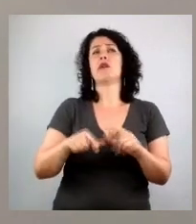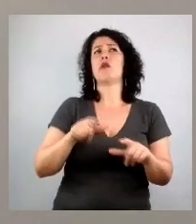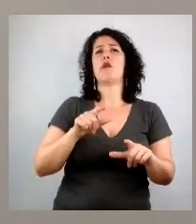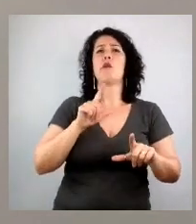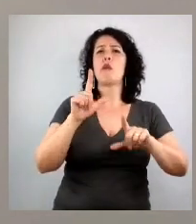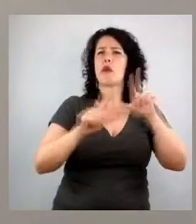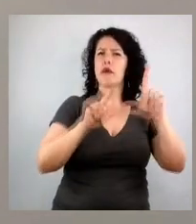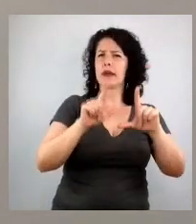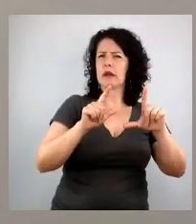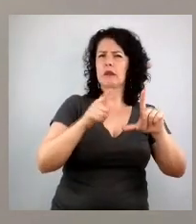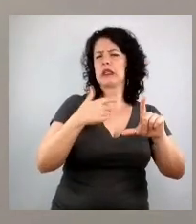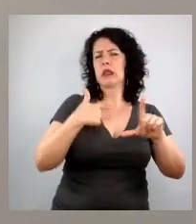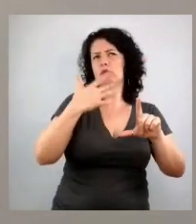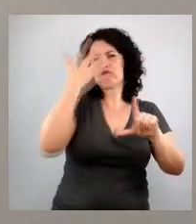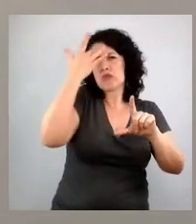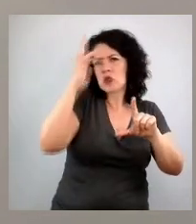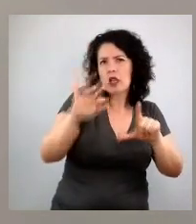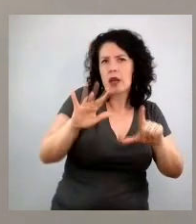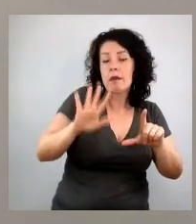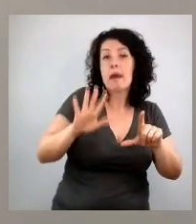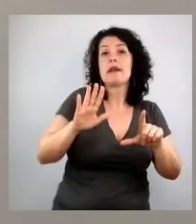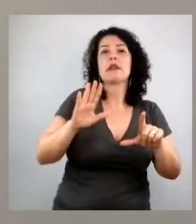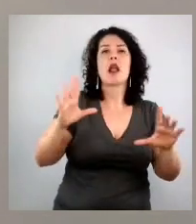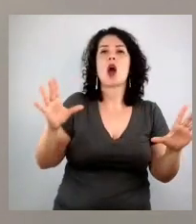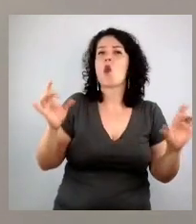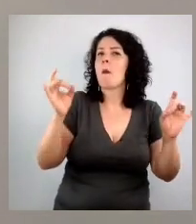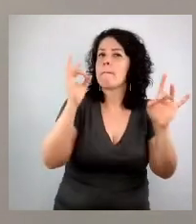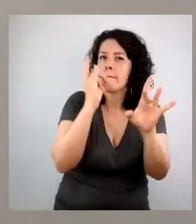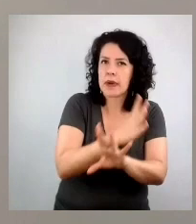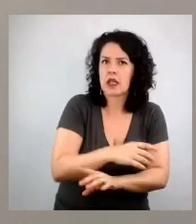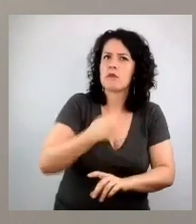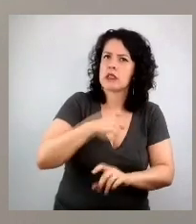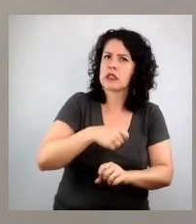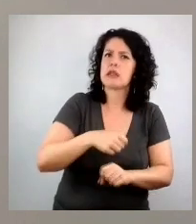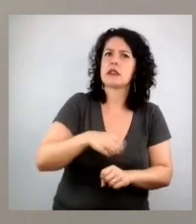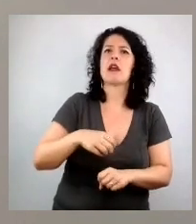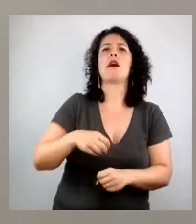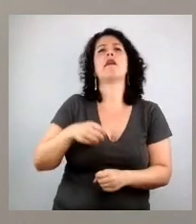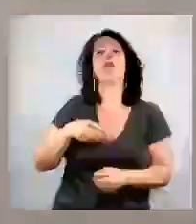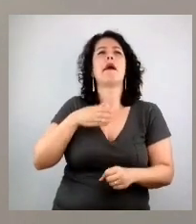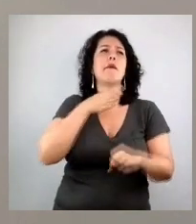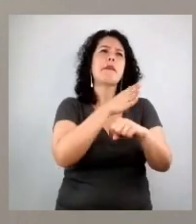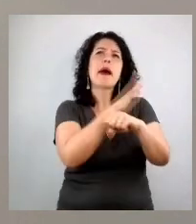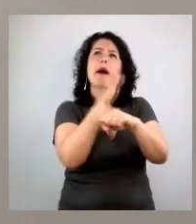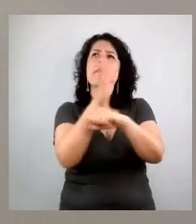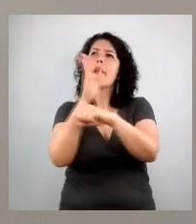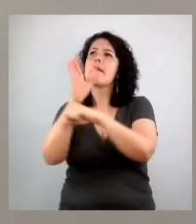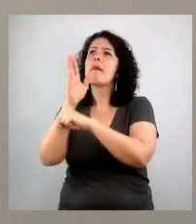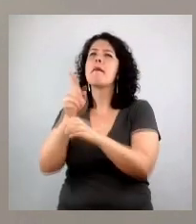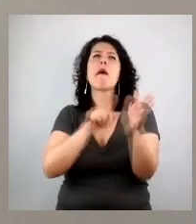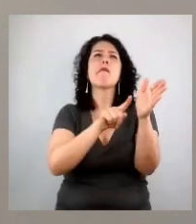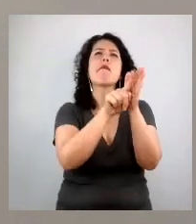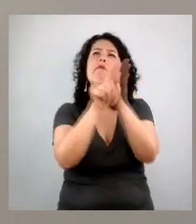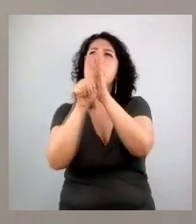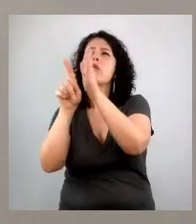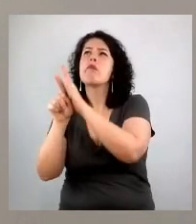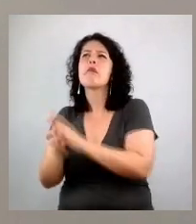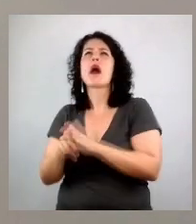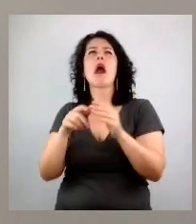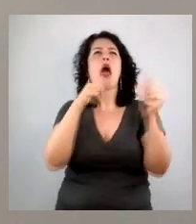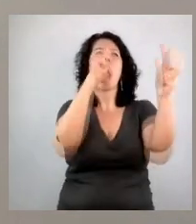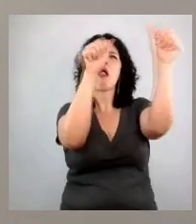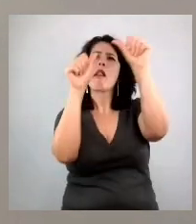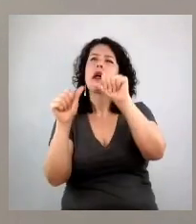pesquisa completa, uma pesquisa de campo, então eu tive que ir a vários lugares, fazer uma análise gigantesca, e cheguei, depois, sei lá, a pesquisa foi